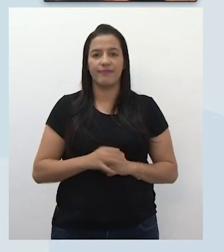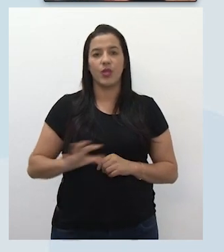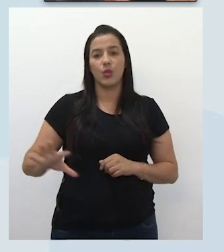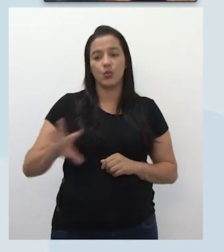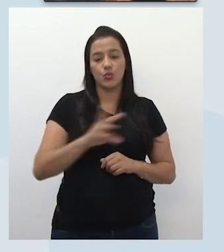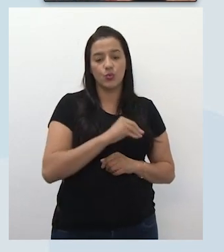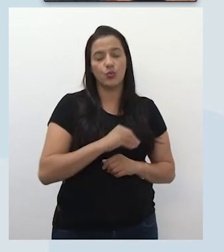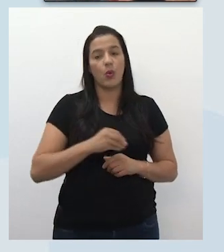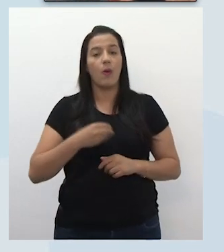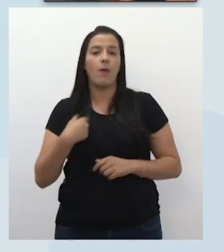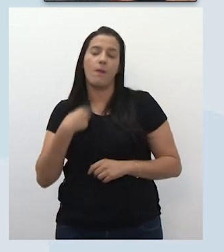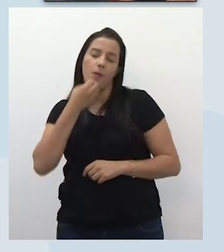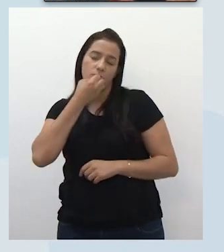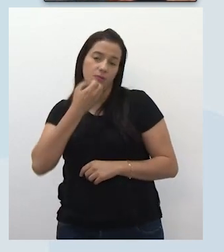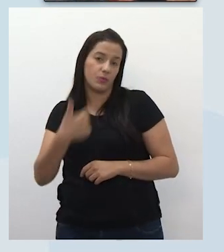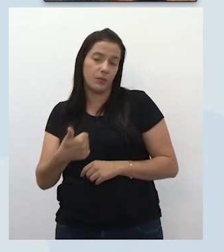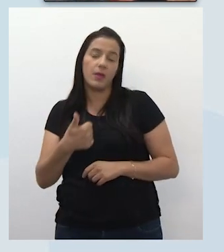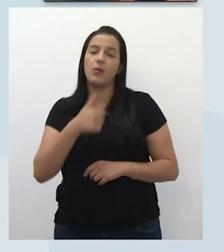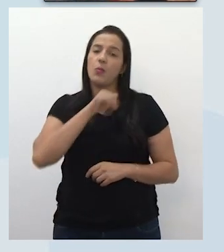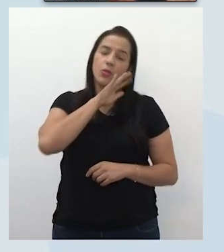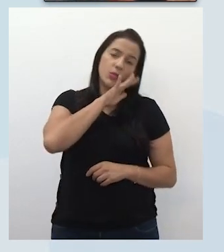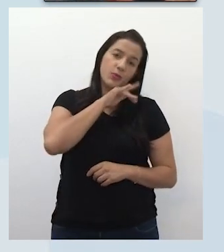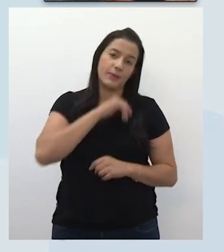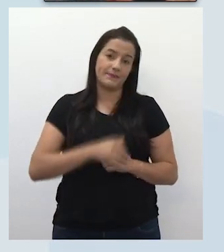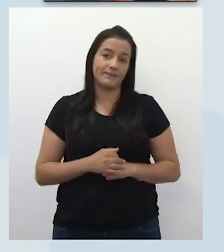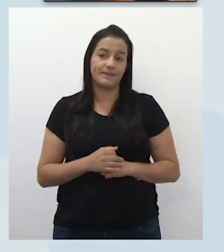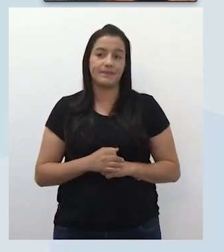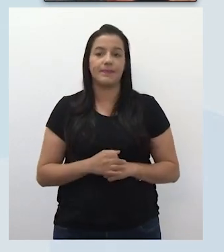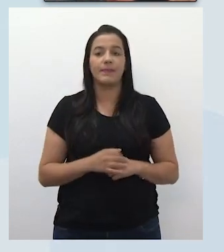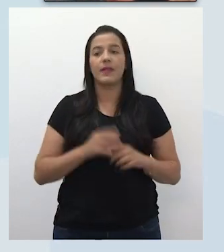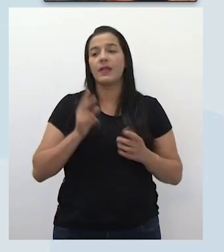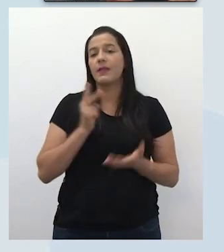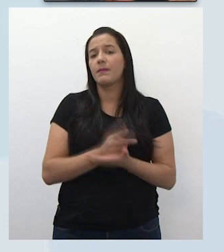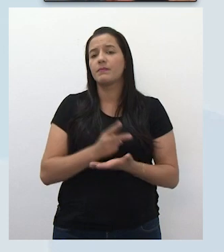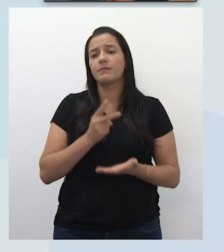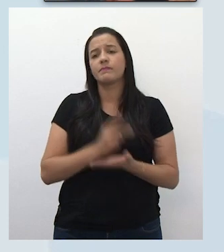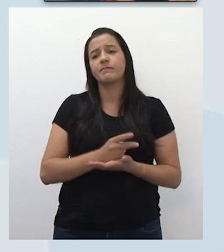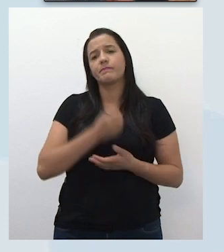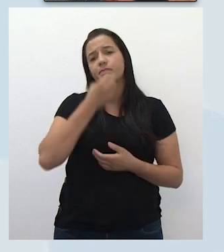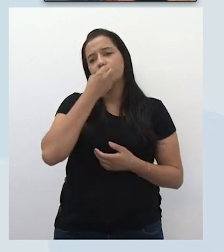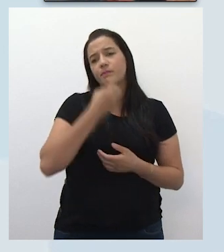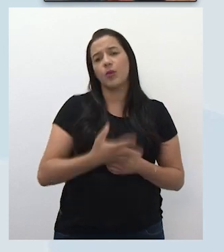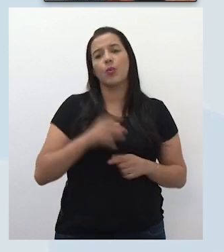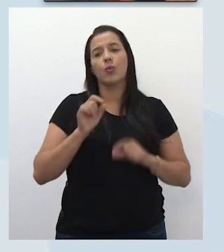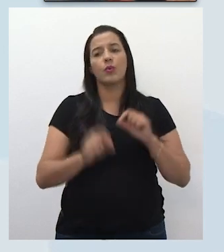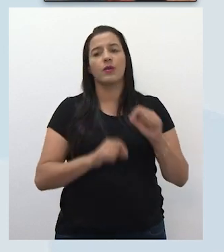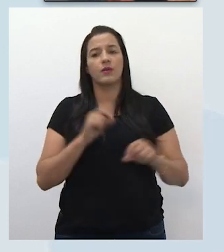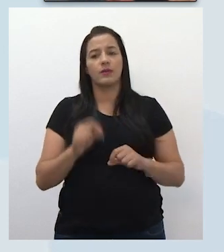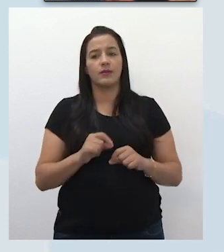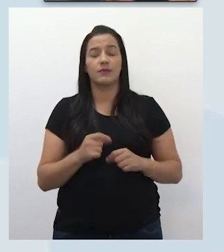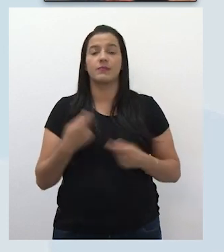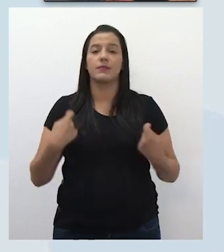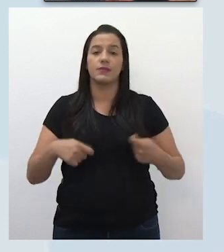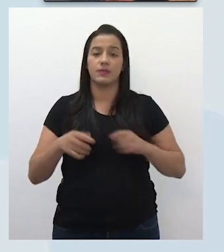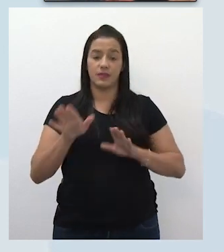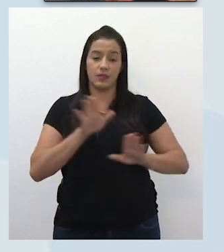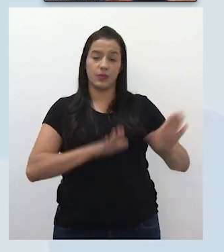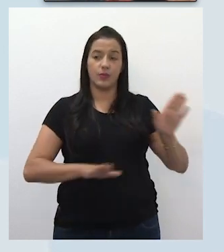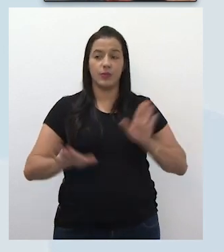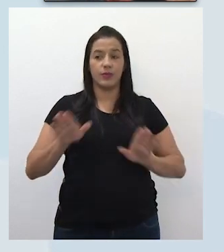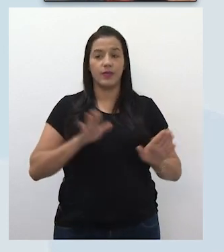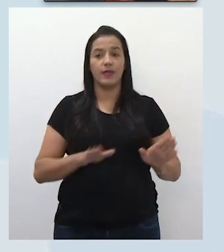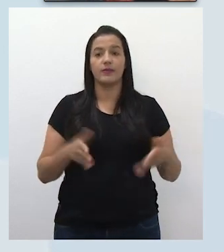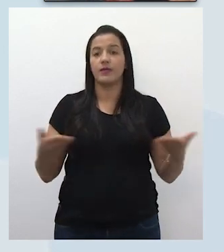para o bem ou para o mal. E aí é sempre muito bom que a gente tenha alguns cuidados, tá? Eu vou